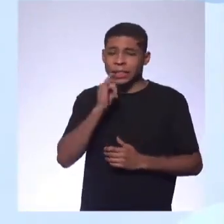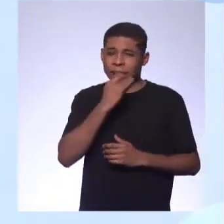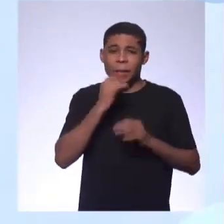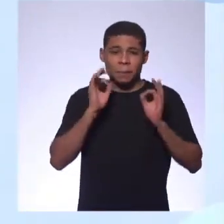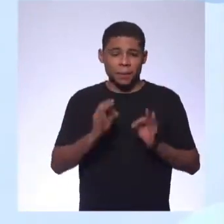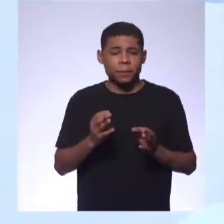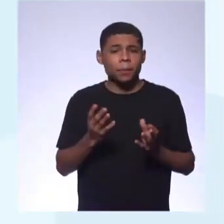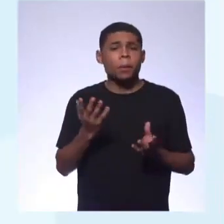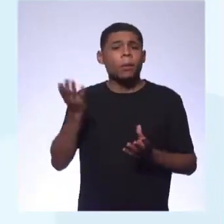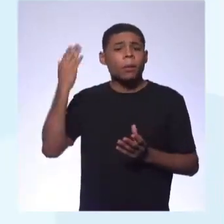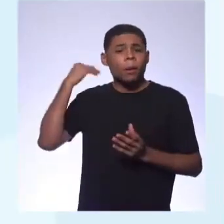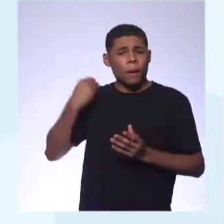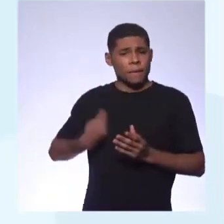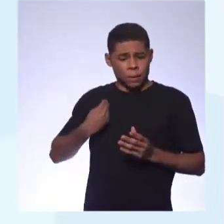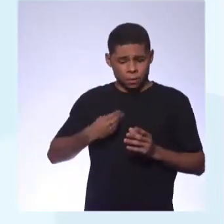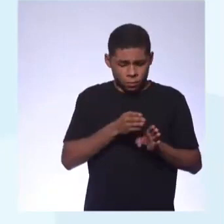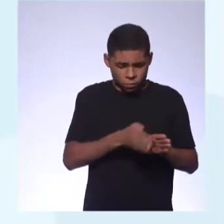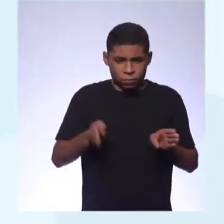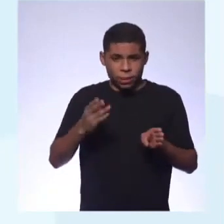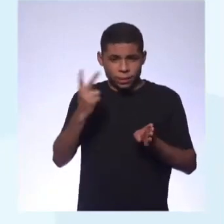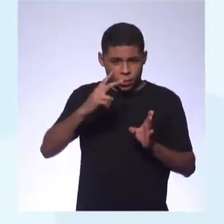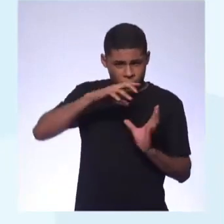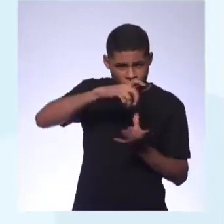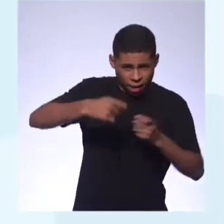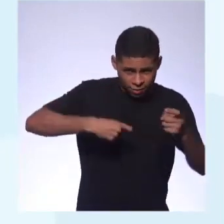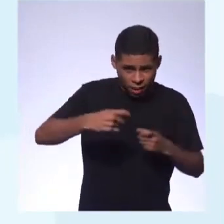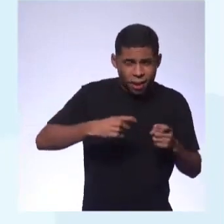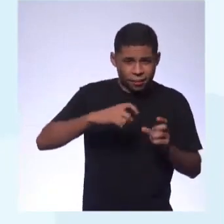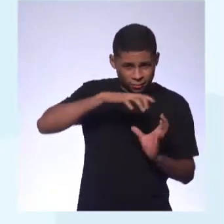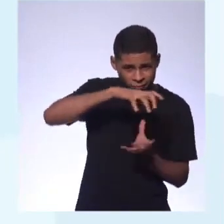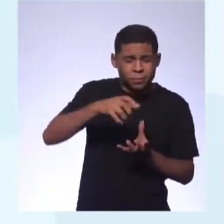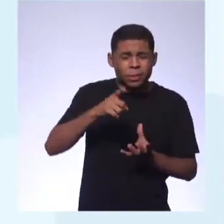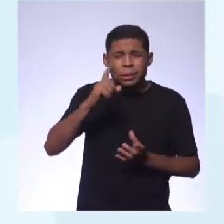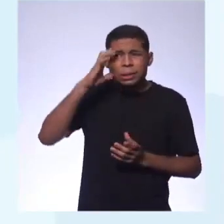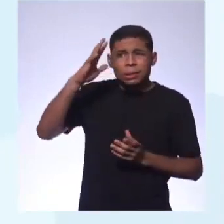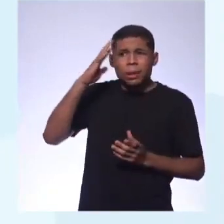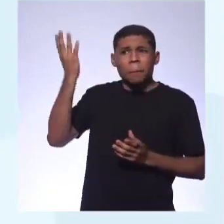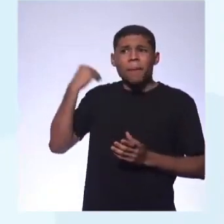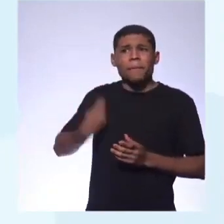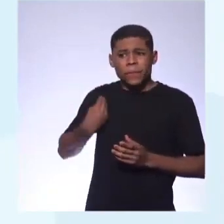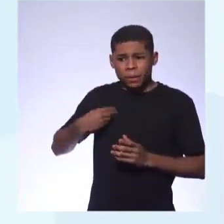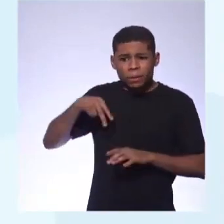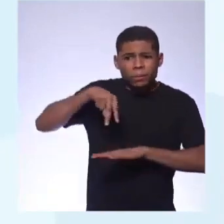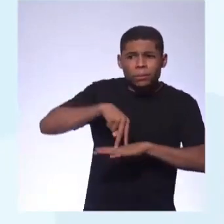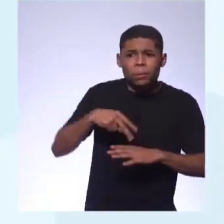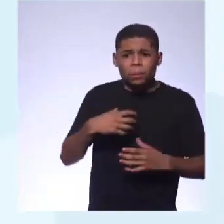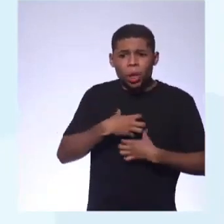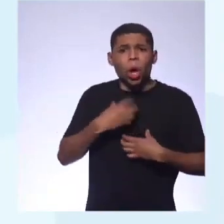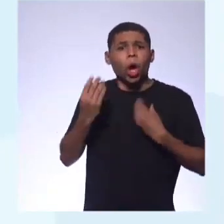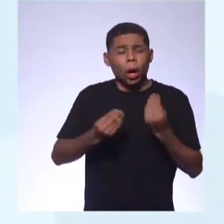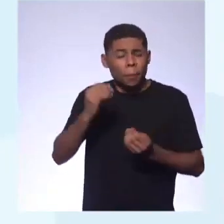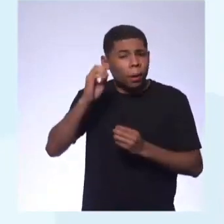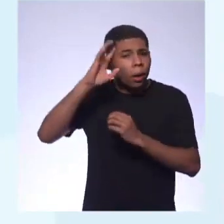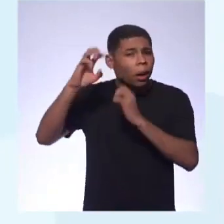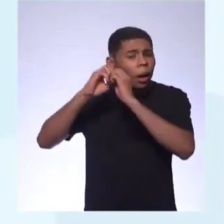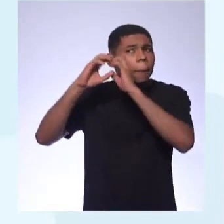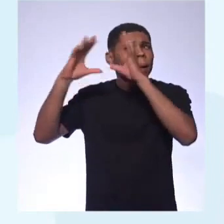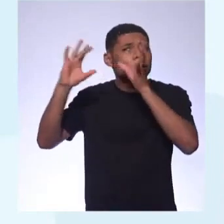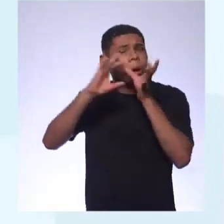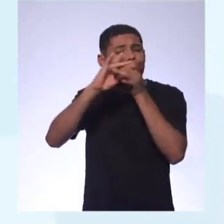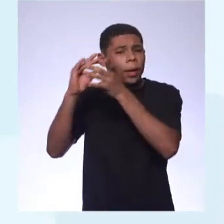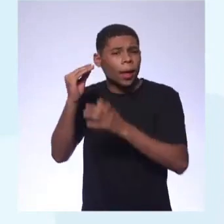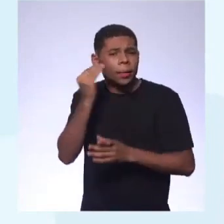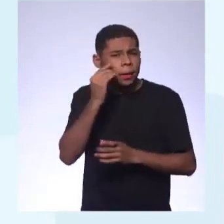Como se vivia na Segunda Guerra Mundial? Você vai pensar, né, como que era a vida na Segunda Guerra Mundial? Imagina esse contexto,